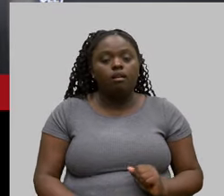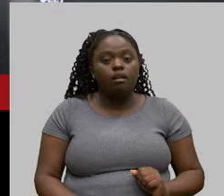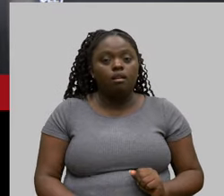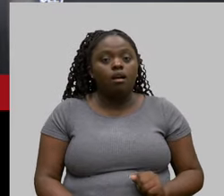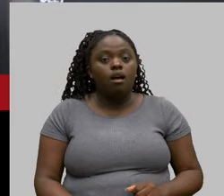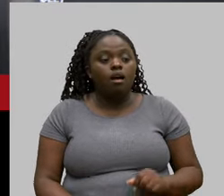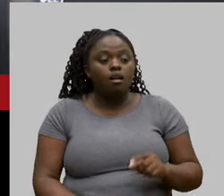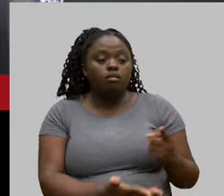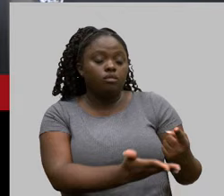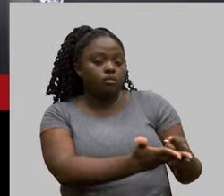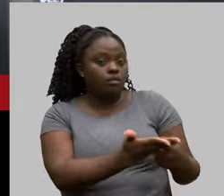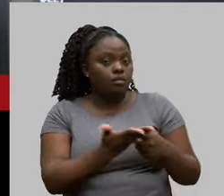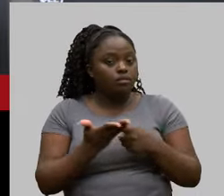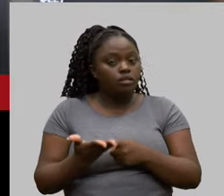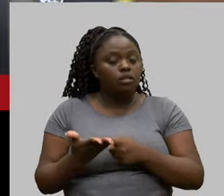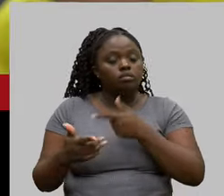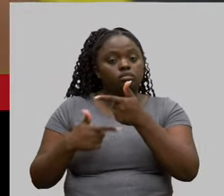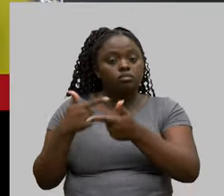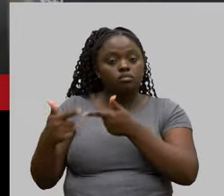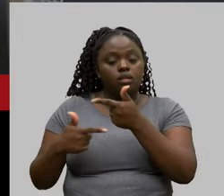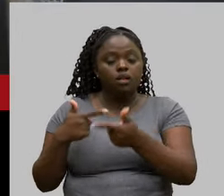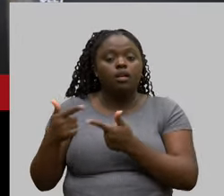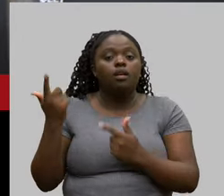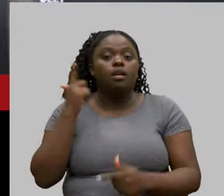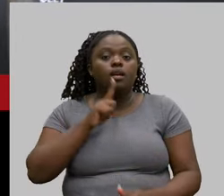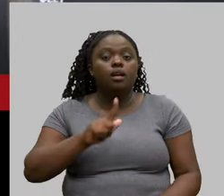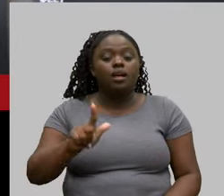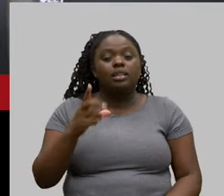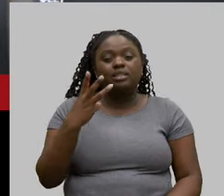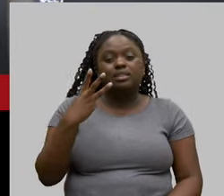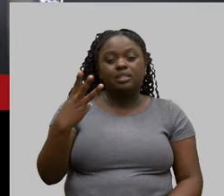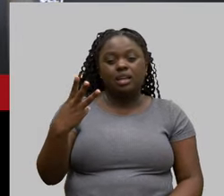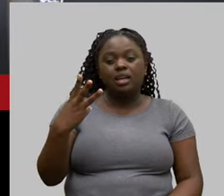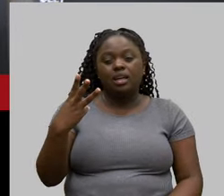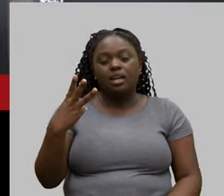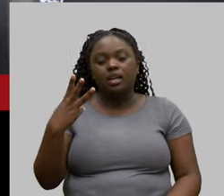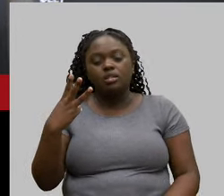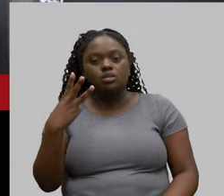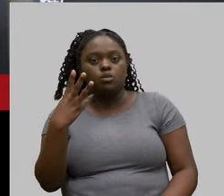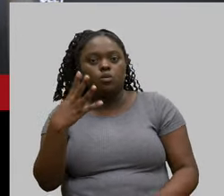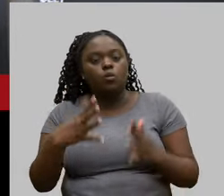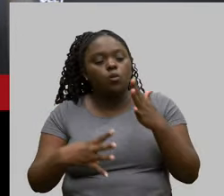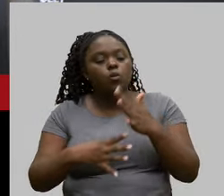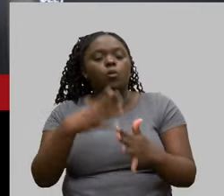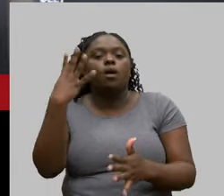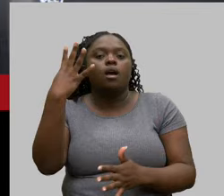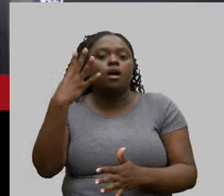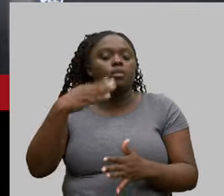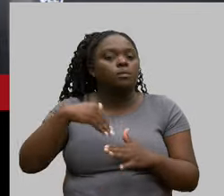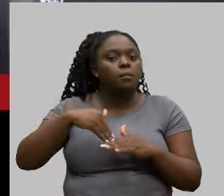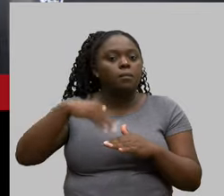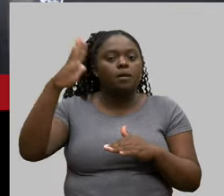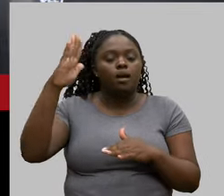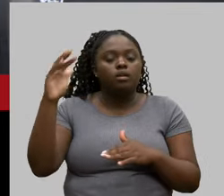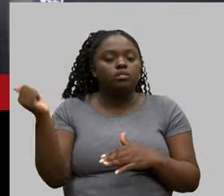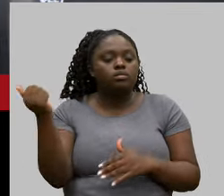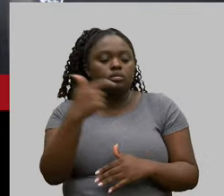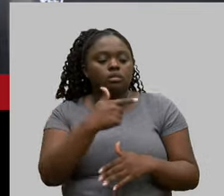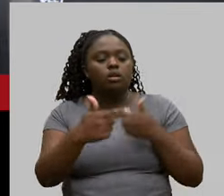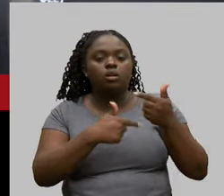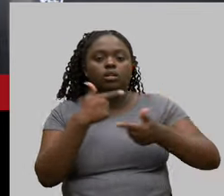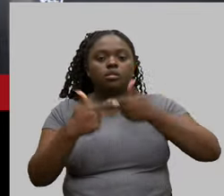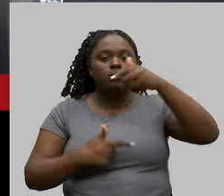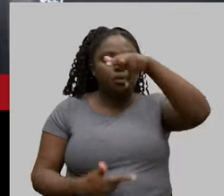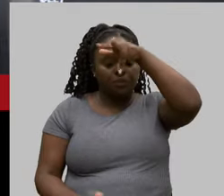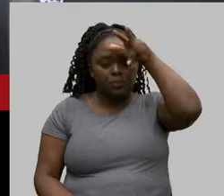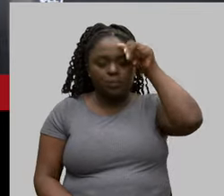trabalhar na iniciativa privada para ganhar três a quatro vezes mais do que no serviço público qual que era a ideia